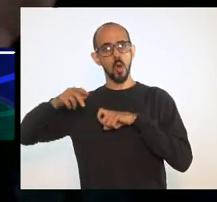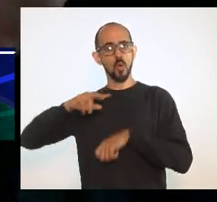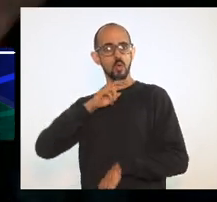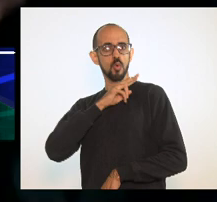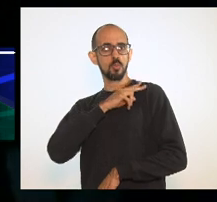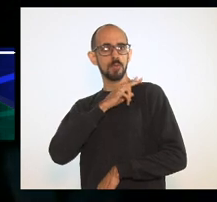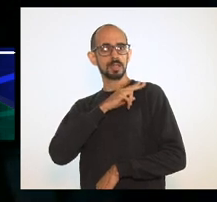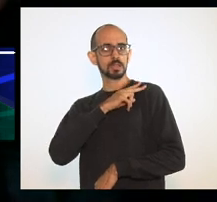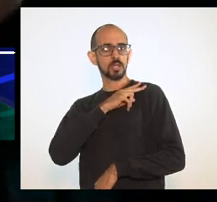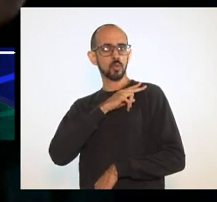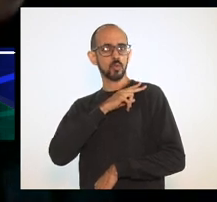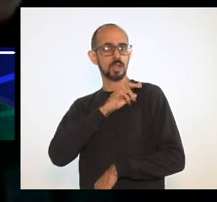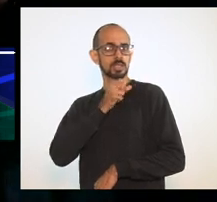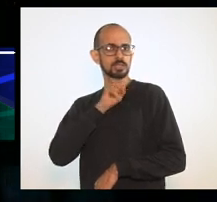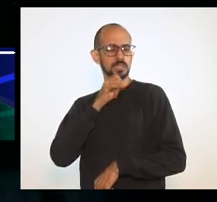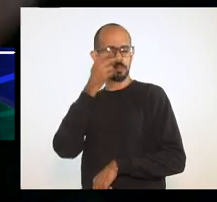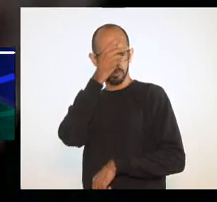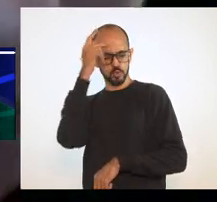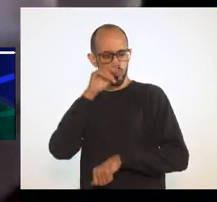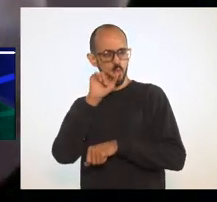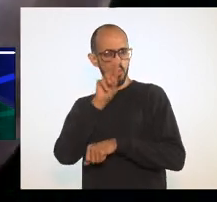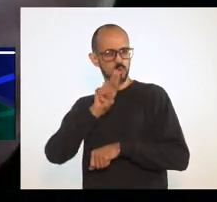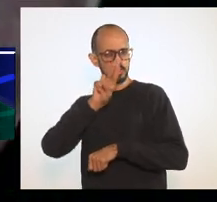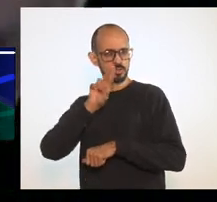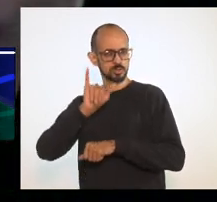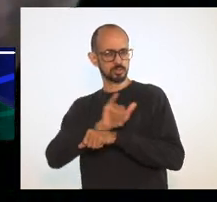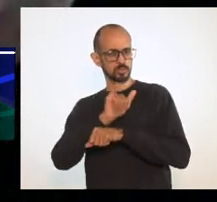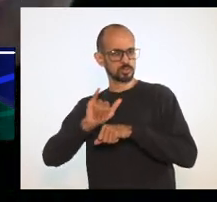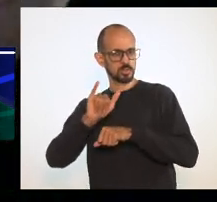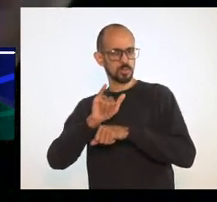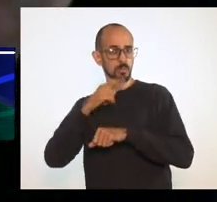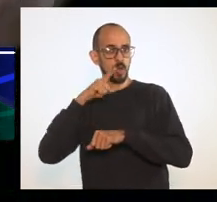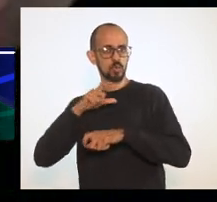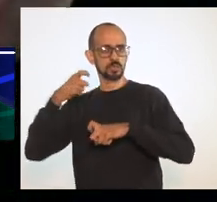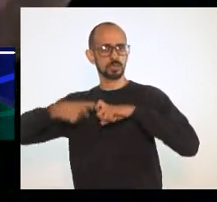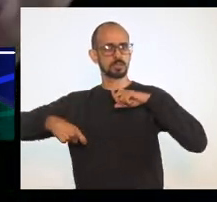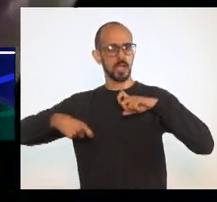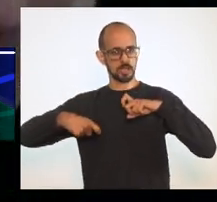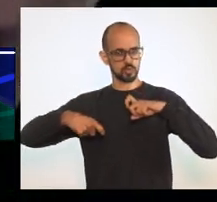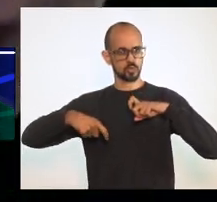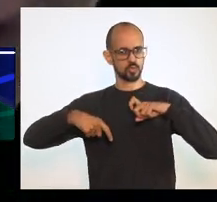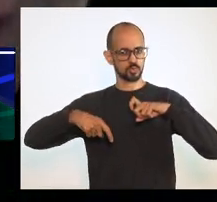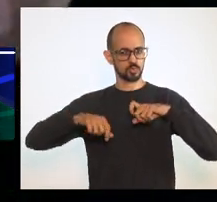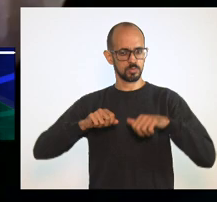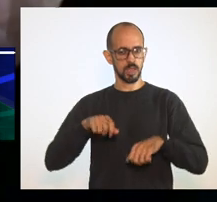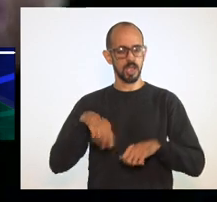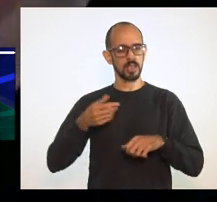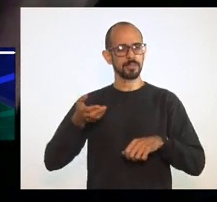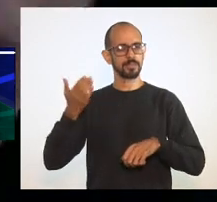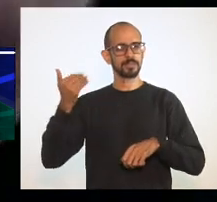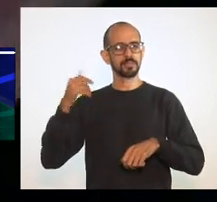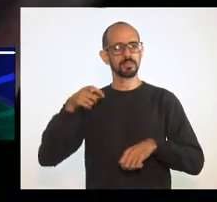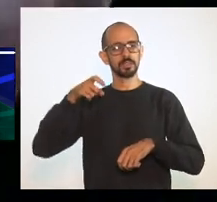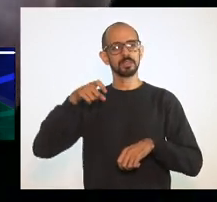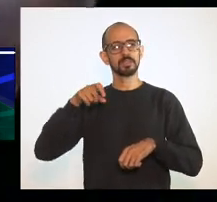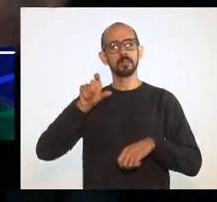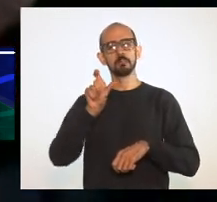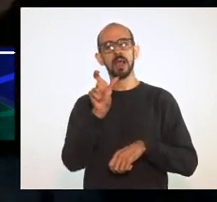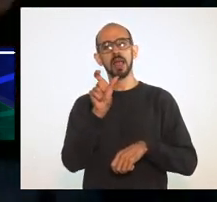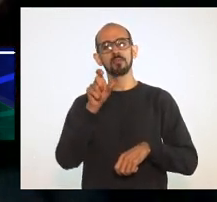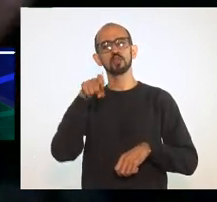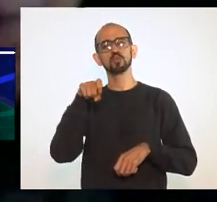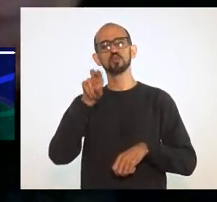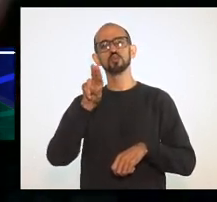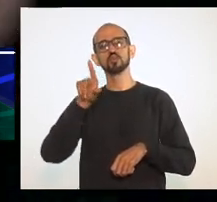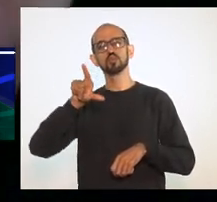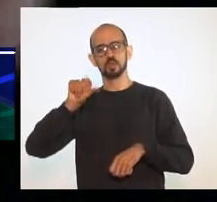alguém utilizar o poder para obter sexo. É o chamado, em linguagem popular, chula, o dá ou desce,